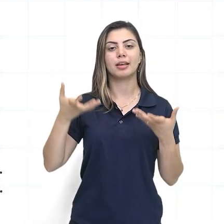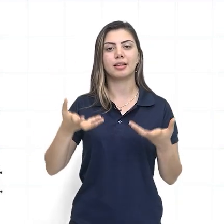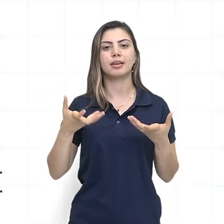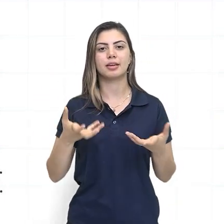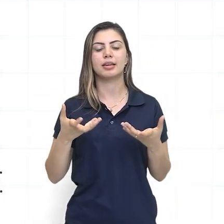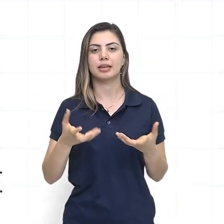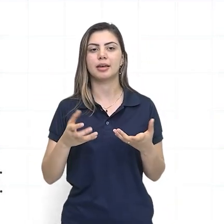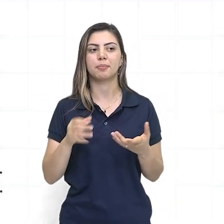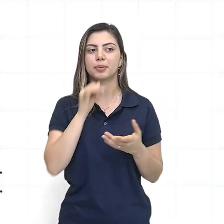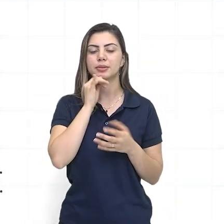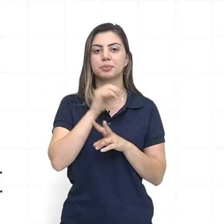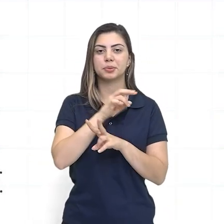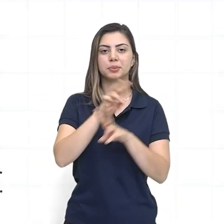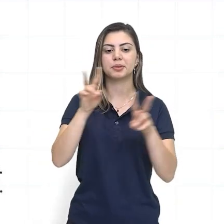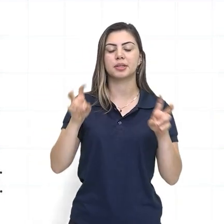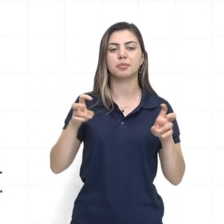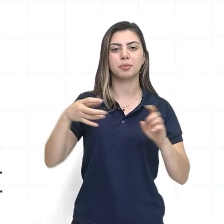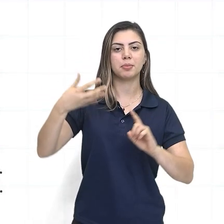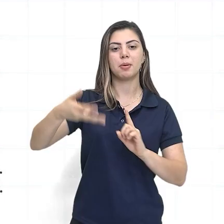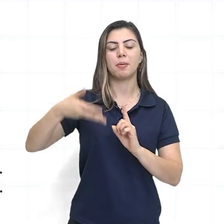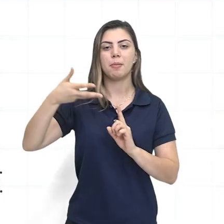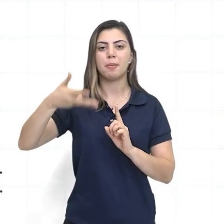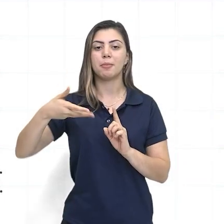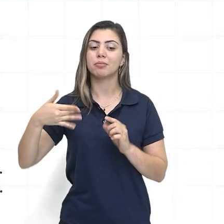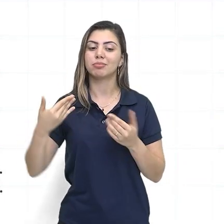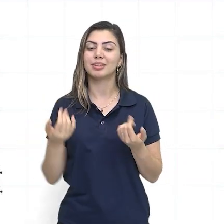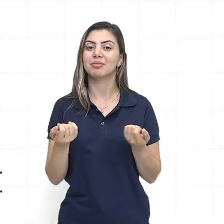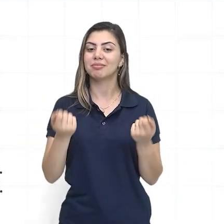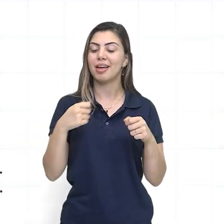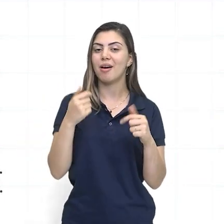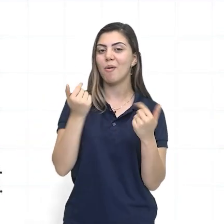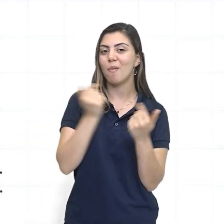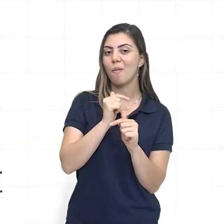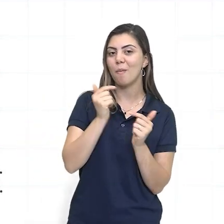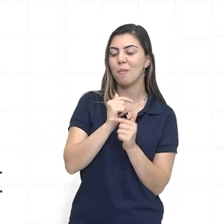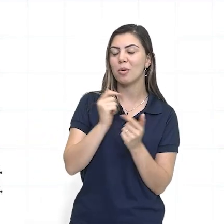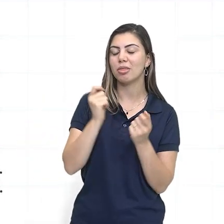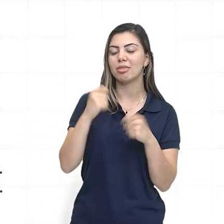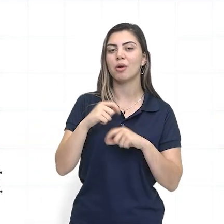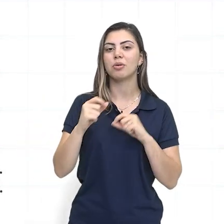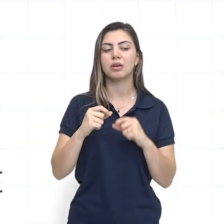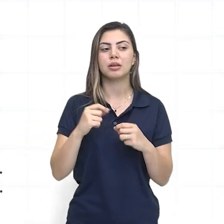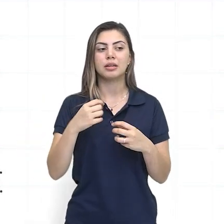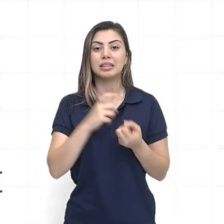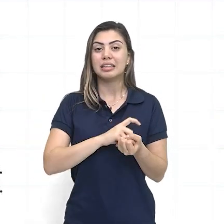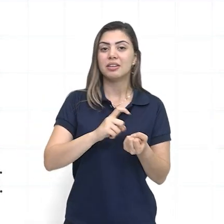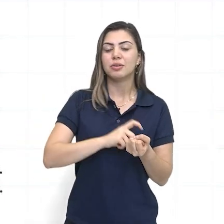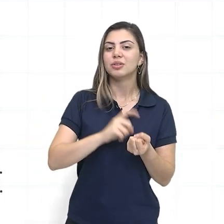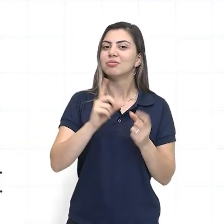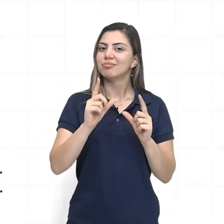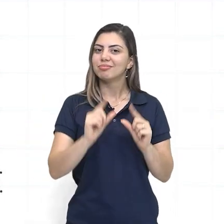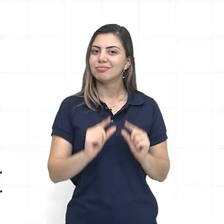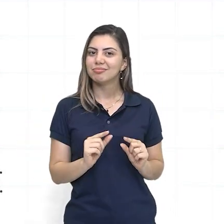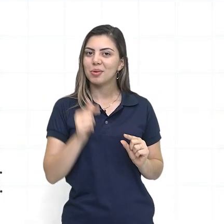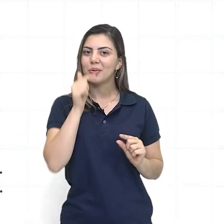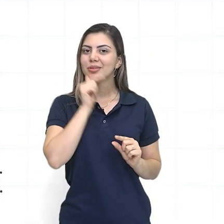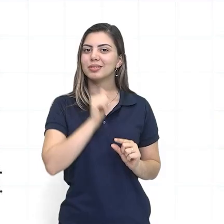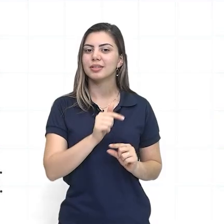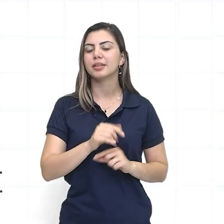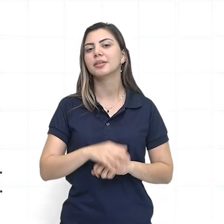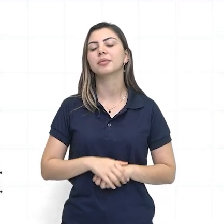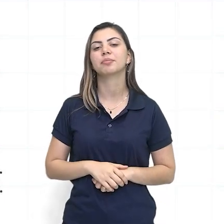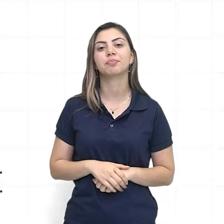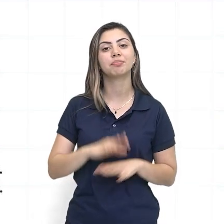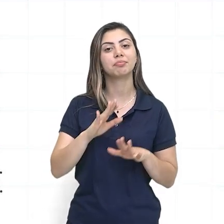a respeito de determinado assunto. O humor também vai provocar esse alívio, né, dessa tensão. E, ao mesmo tempo,